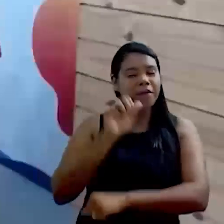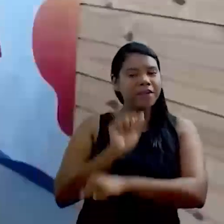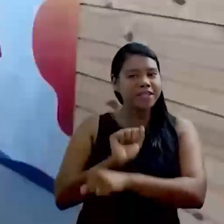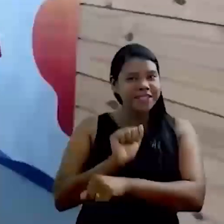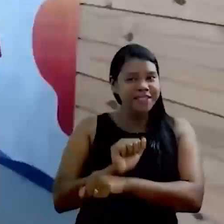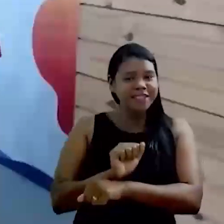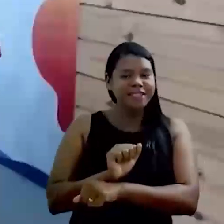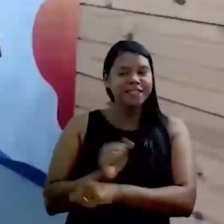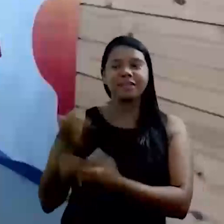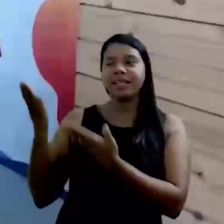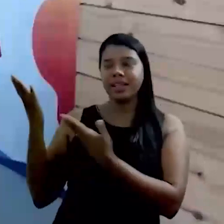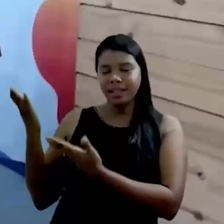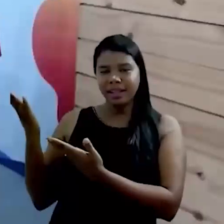e que a Lara vai trazer, a gente vai explicar essas